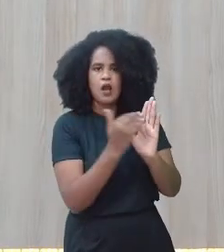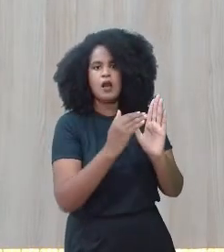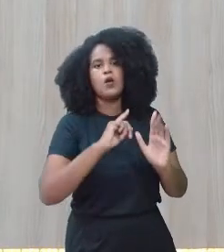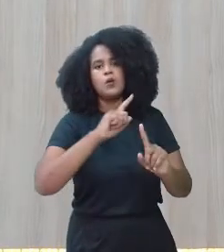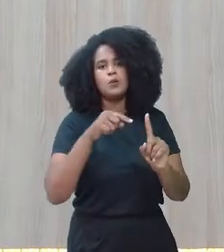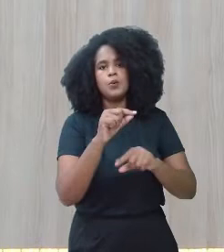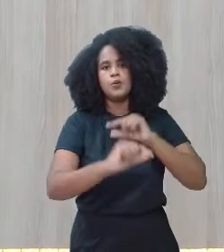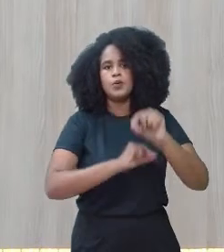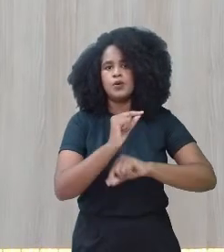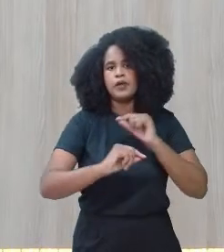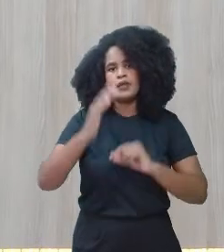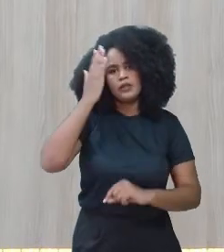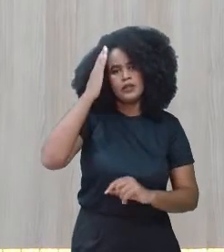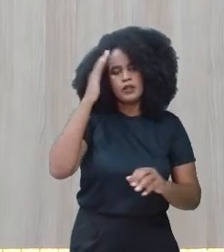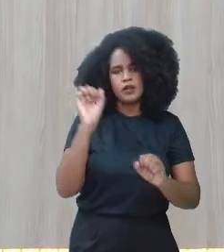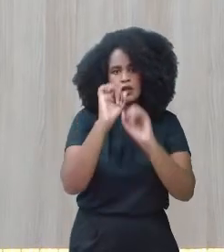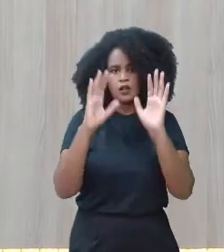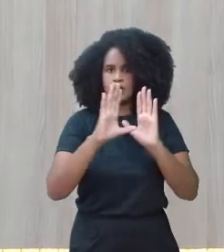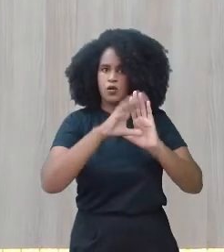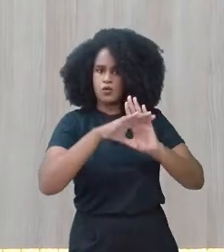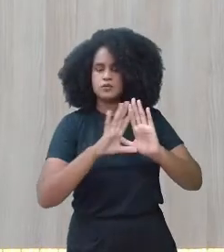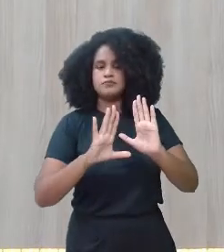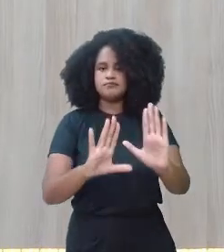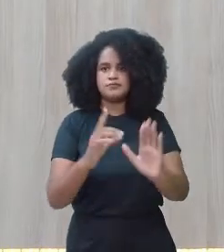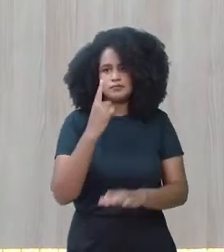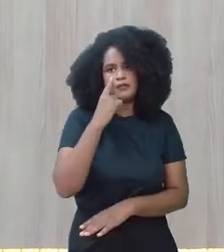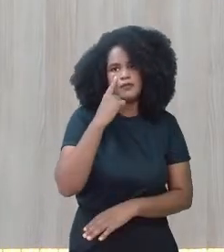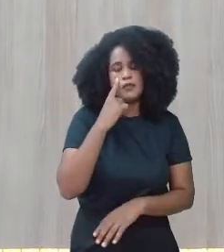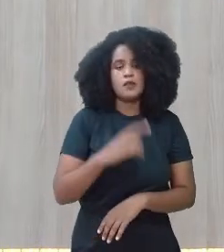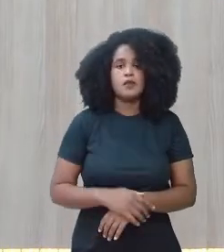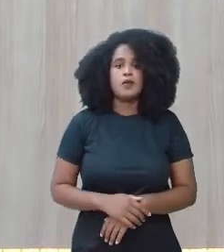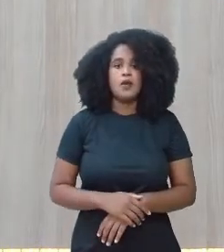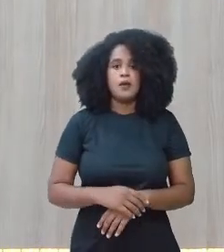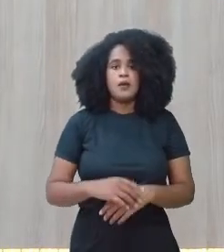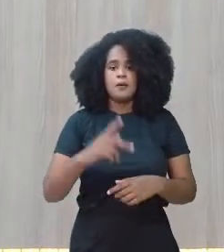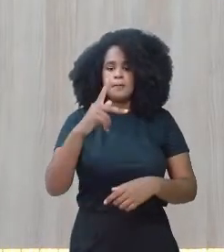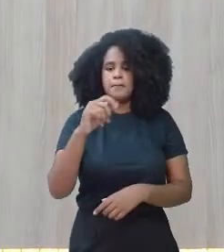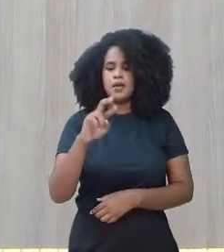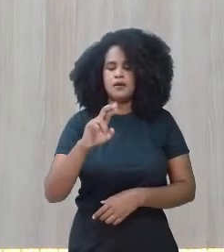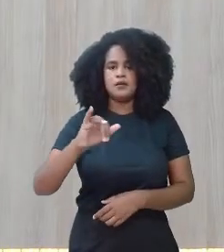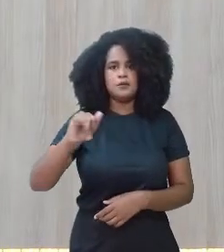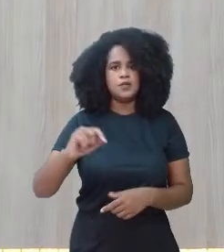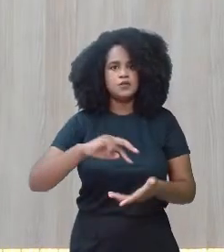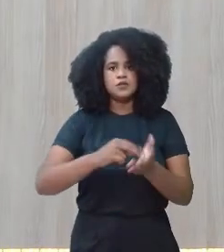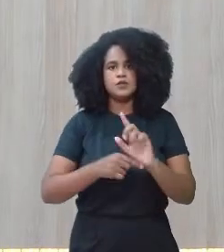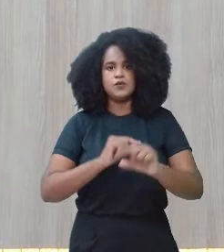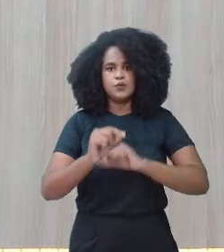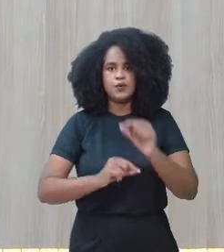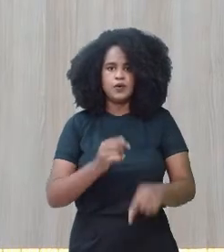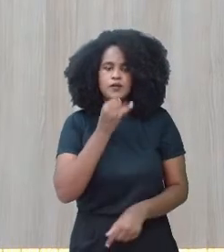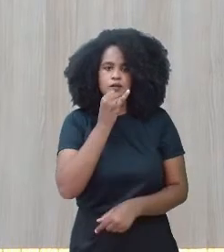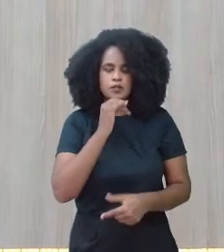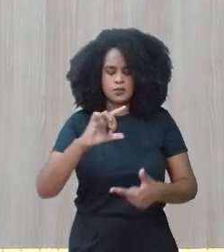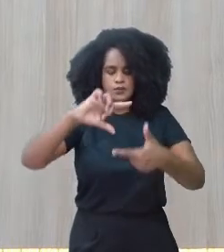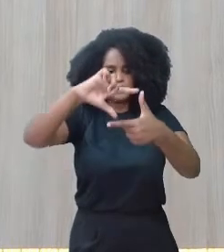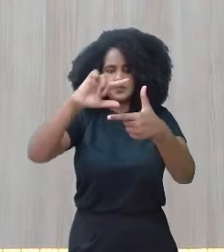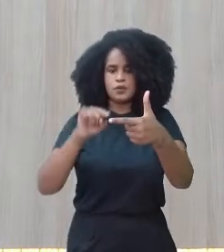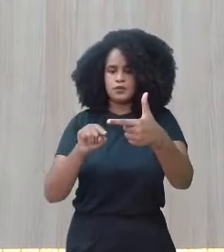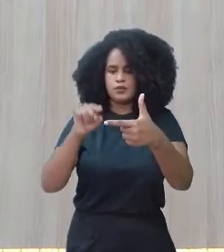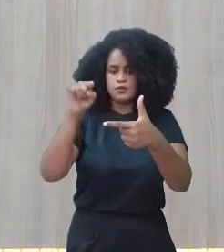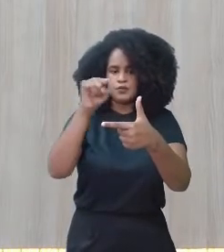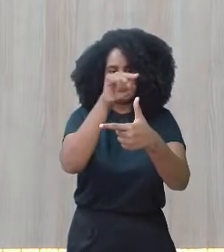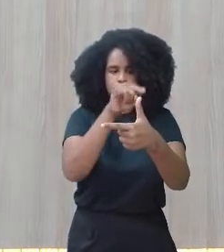entender direitinho o conceito. Mas, de maneira geral, o perímetro vai ser a soma dos lados, vai ser o contorno de uma forma, tá